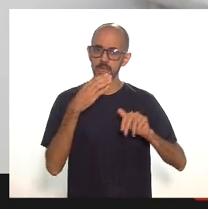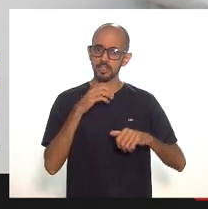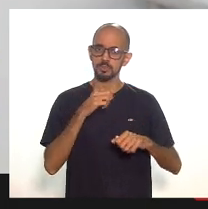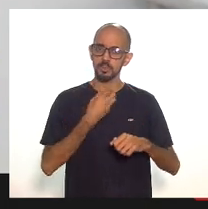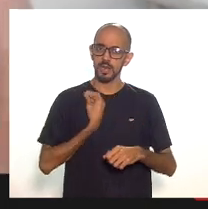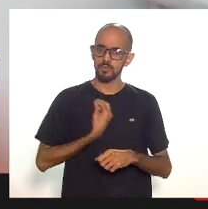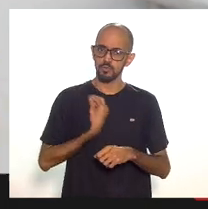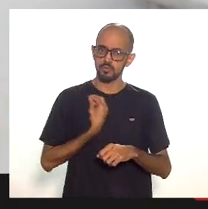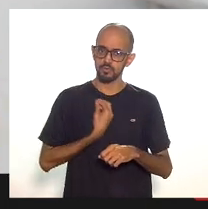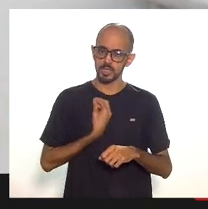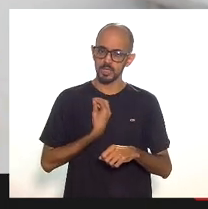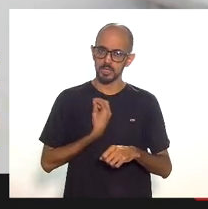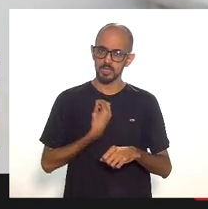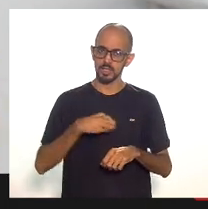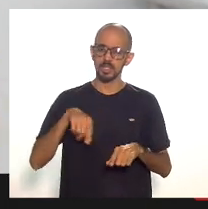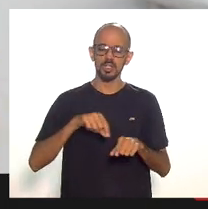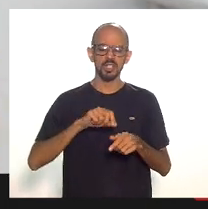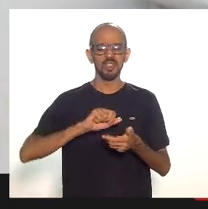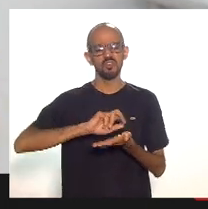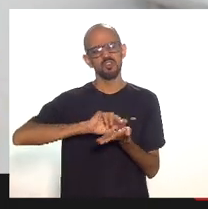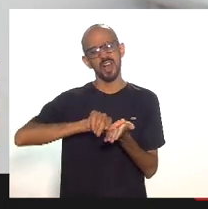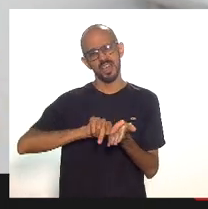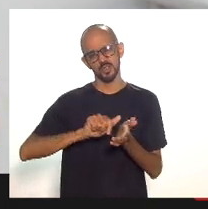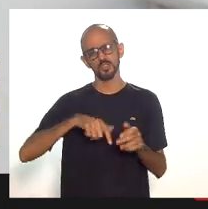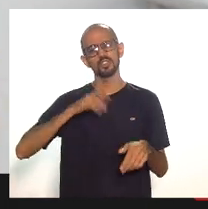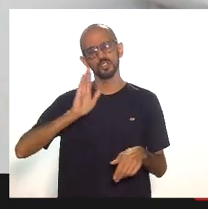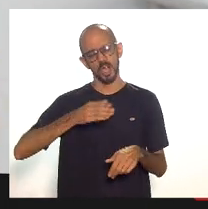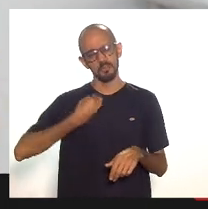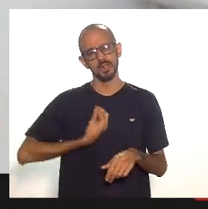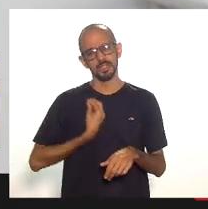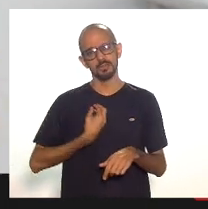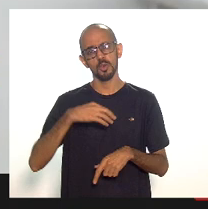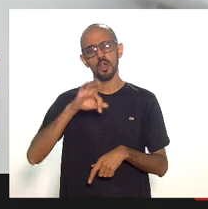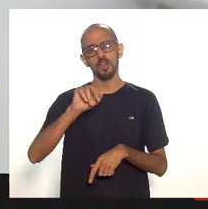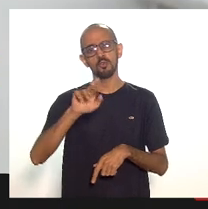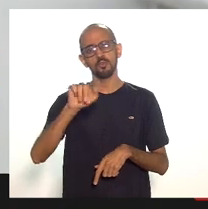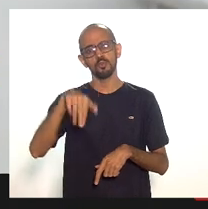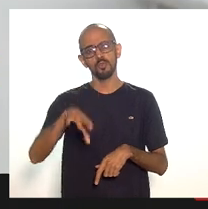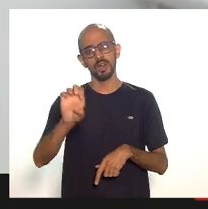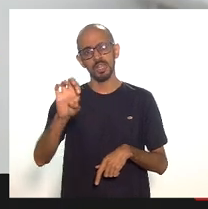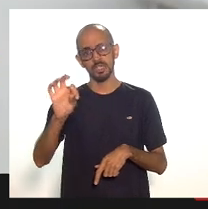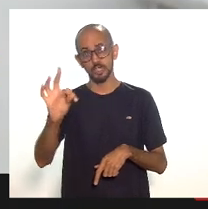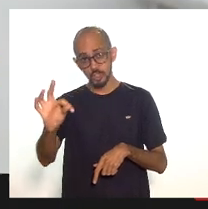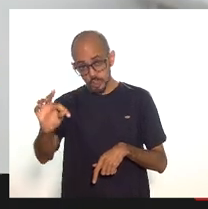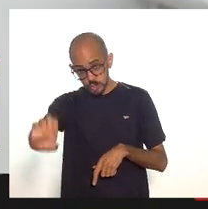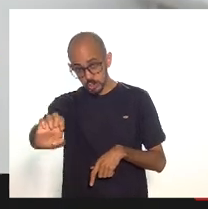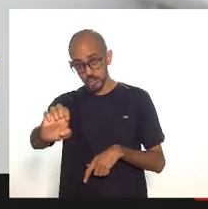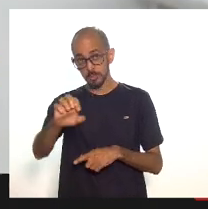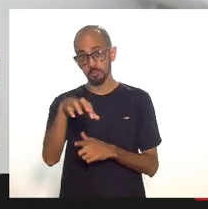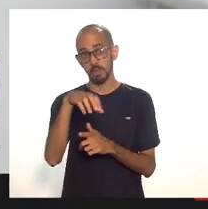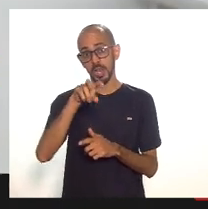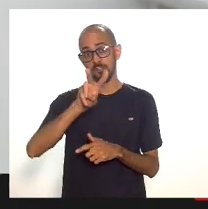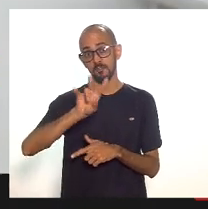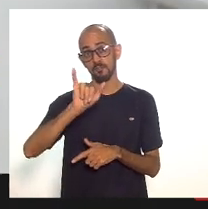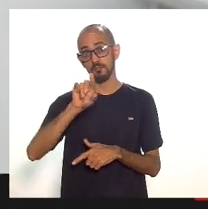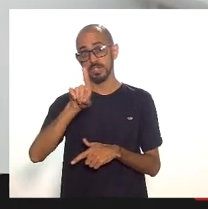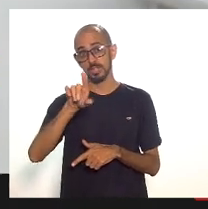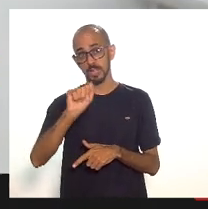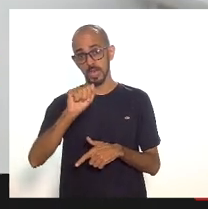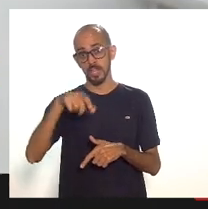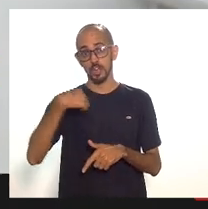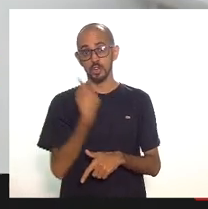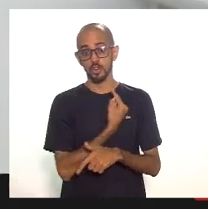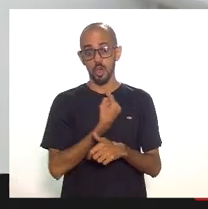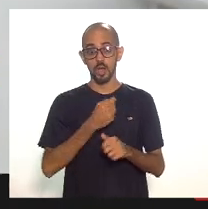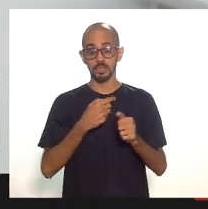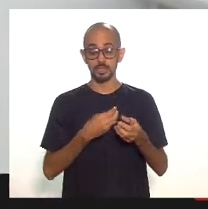SEBS aqui presente, o Conselho Nacional de Saúde, participam da Frente pela Vida, nós entregamos no STF, né, o pedido de um lockdown nacional por